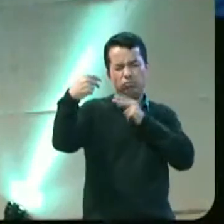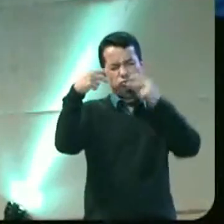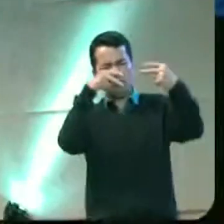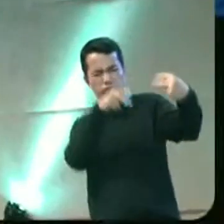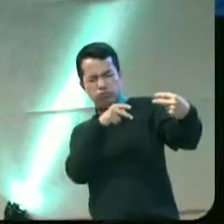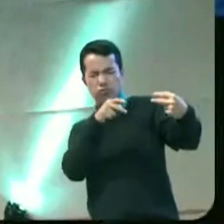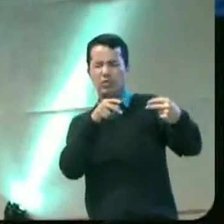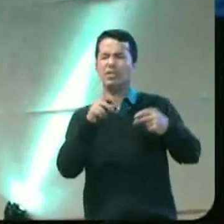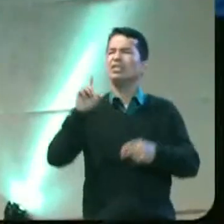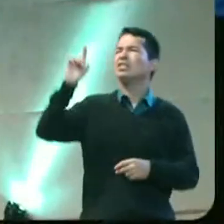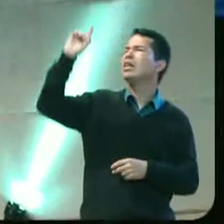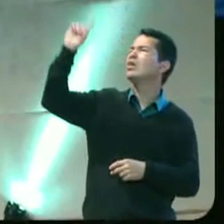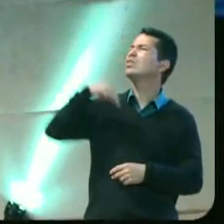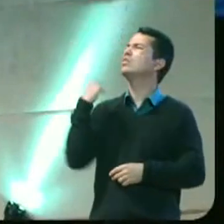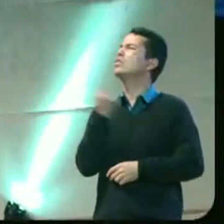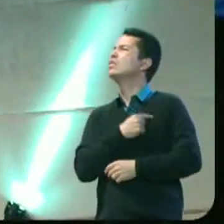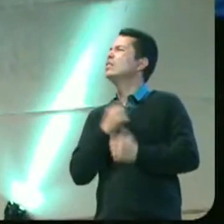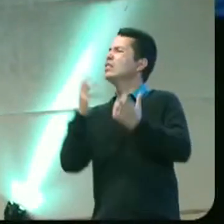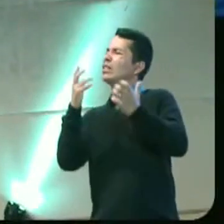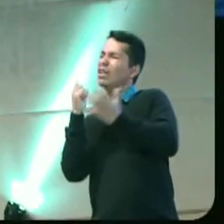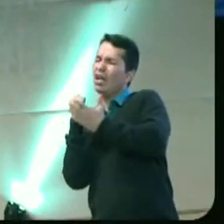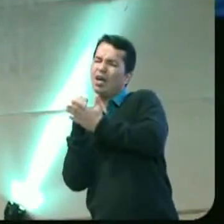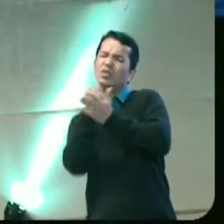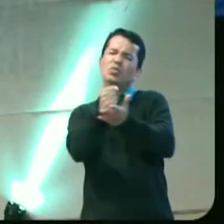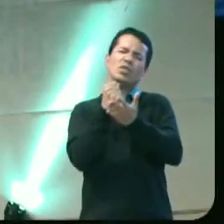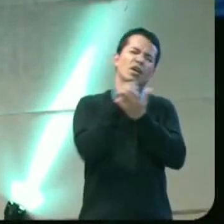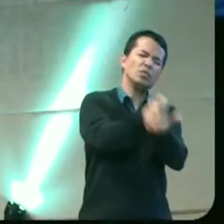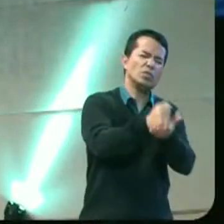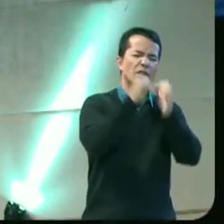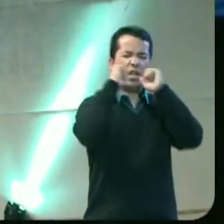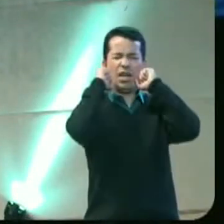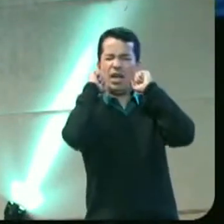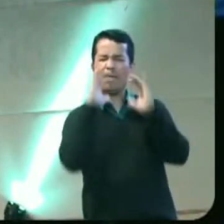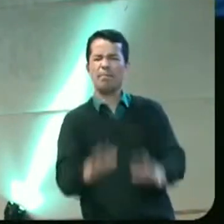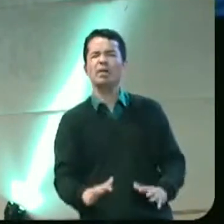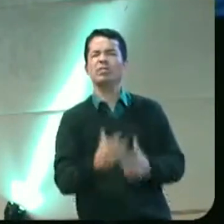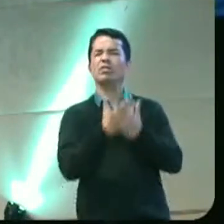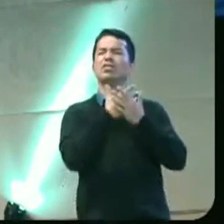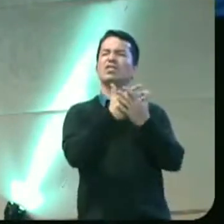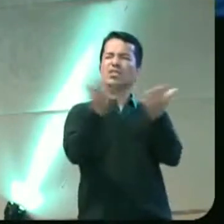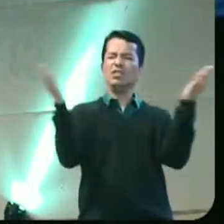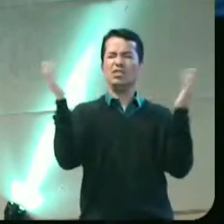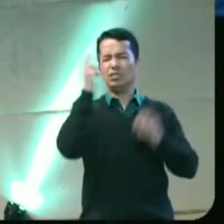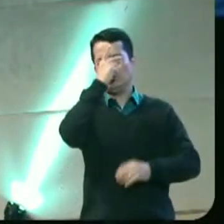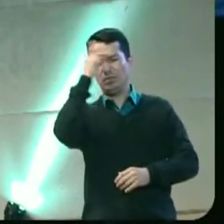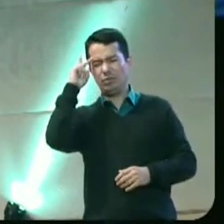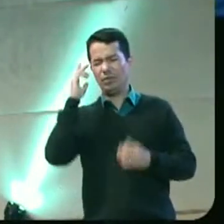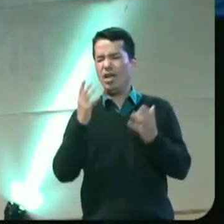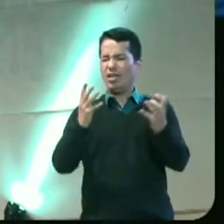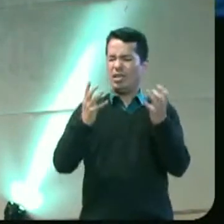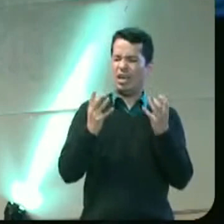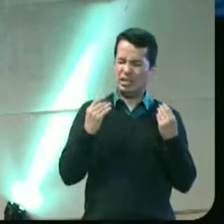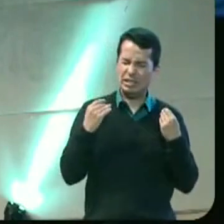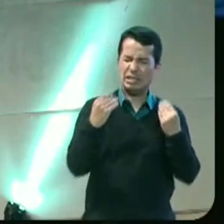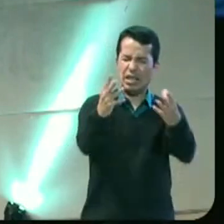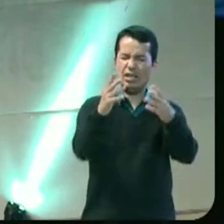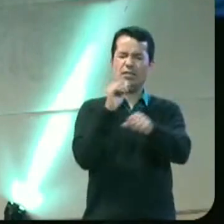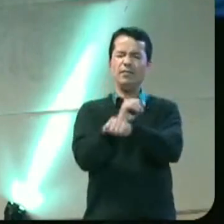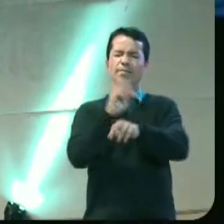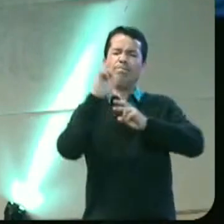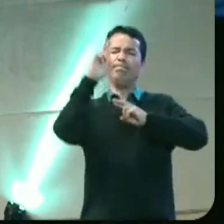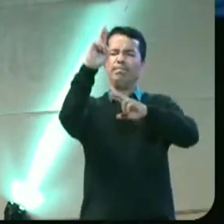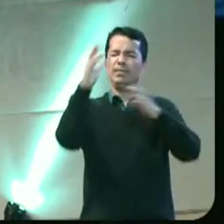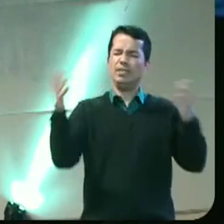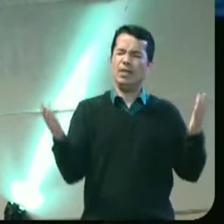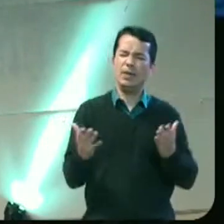Deus, eis-nos aqui, Pai. Nós queremos ser o milagre deste tempo. Nós queremos levar esperança neste tempo, Pai.